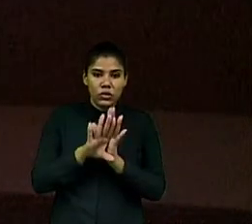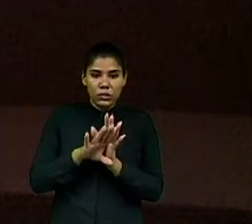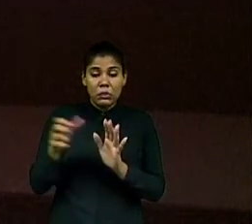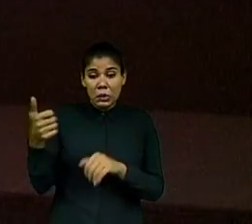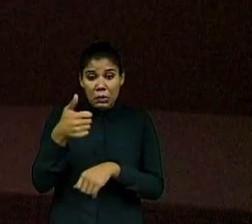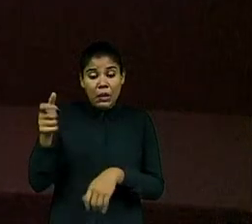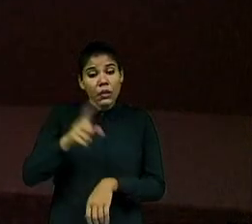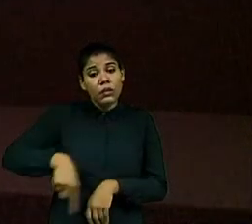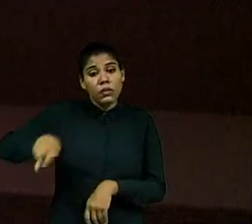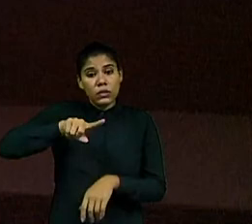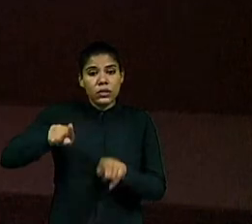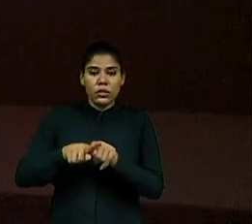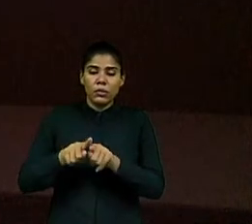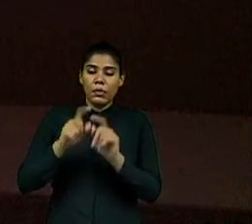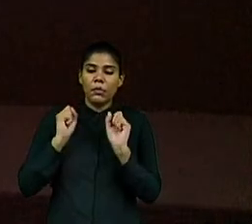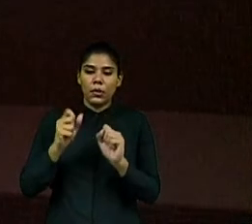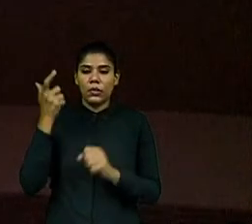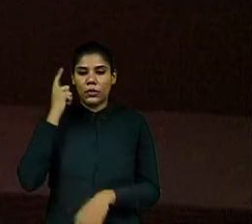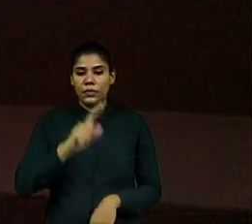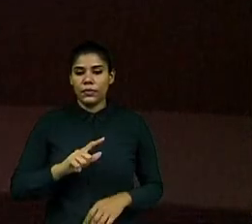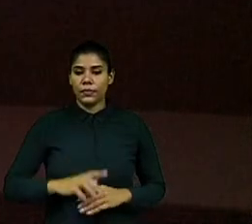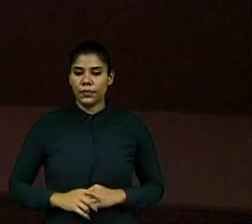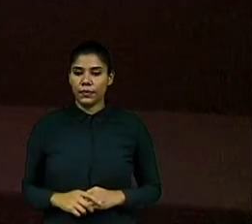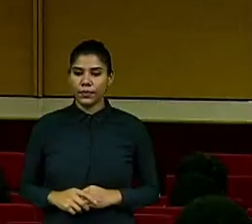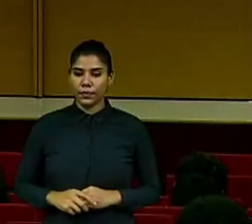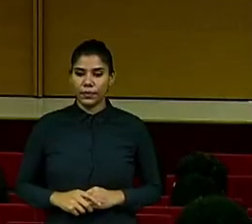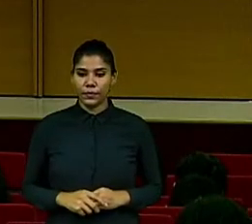também podem conseguir isso tá bom